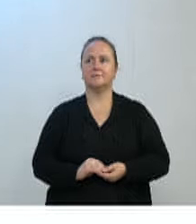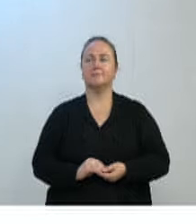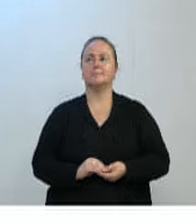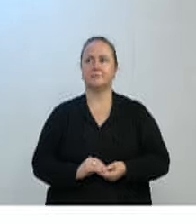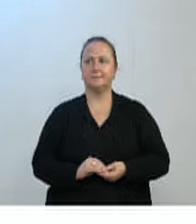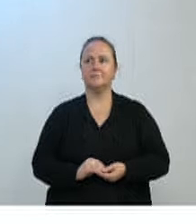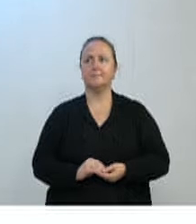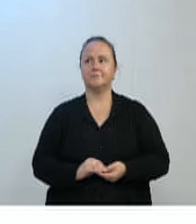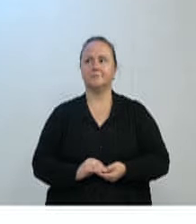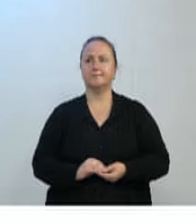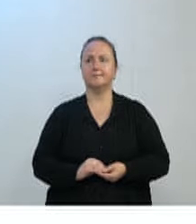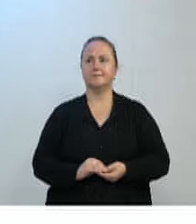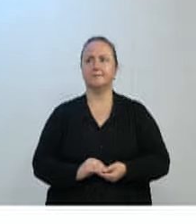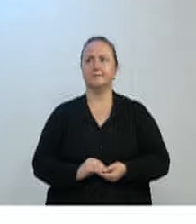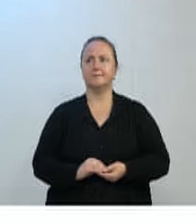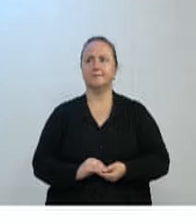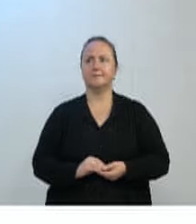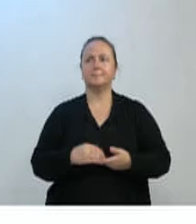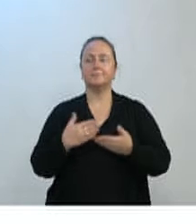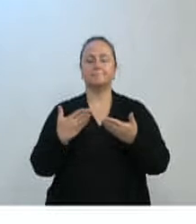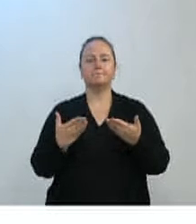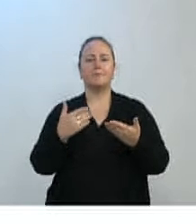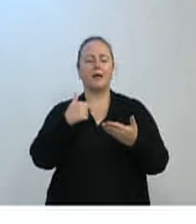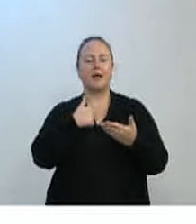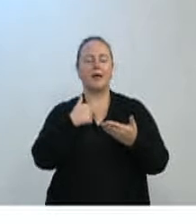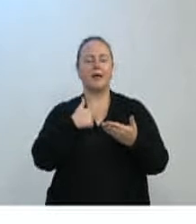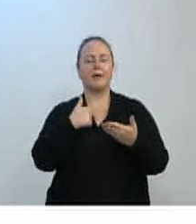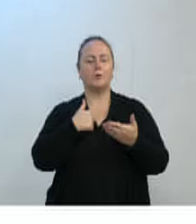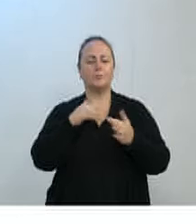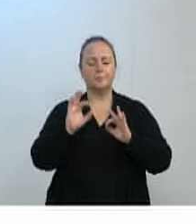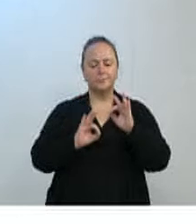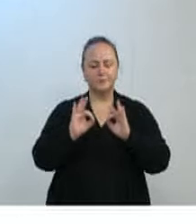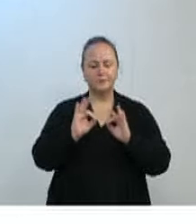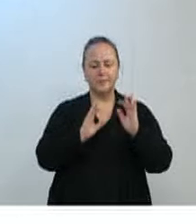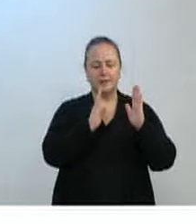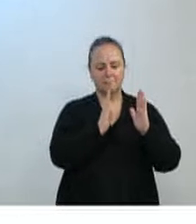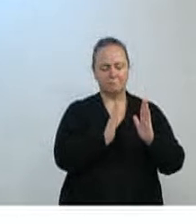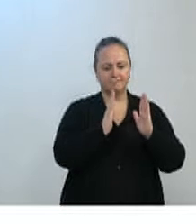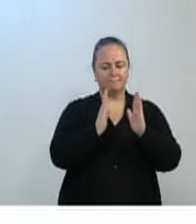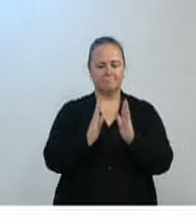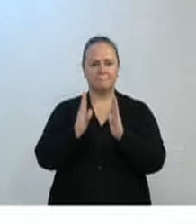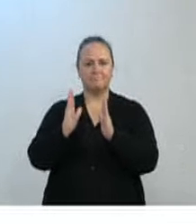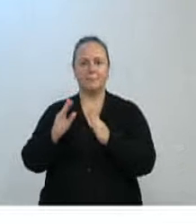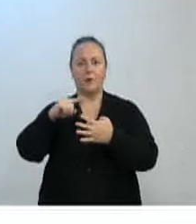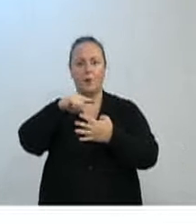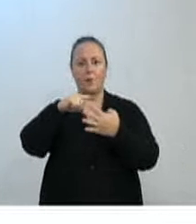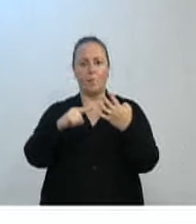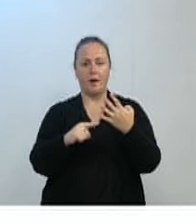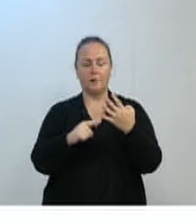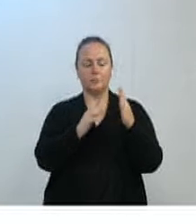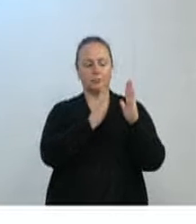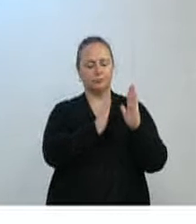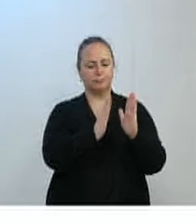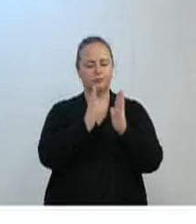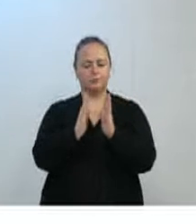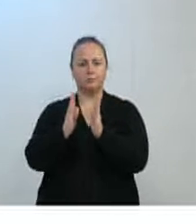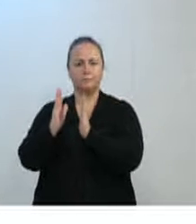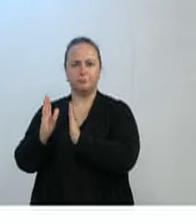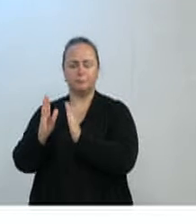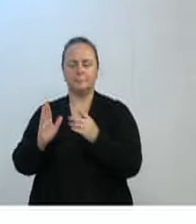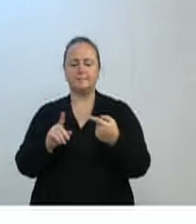Então, eu dividi o tempo de Blumenau em 4 períodos. Primeiro período,